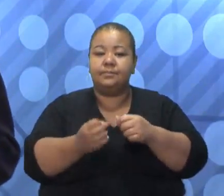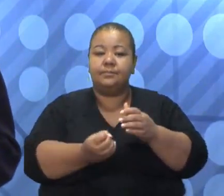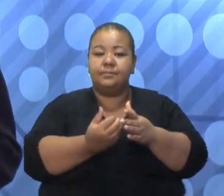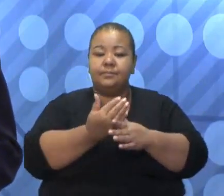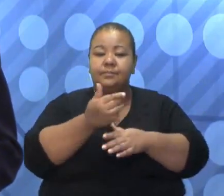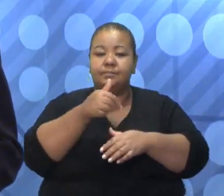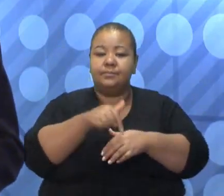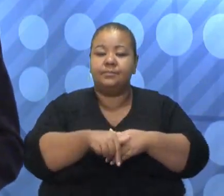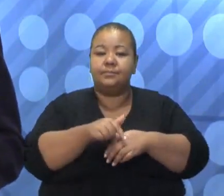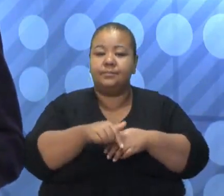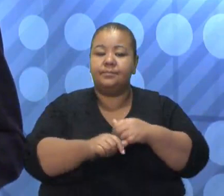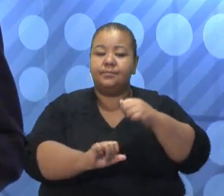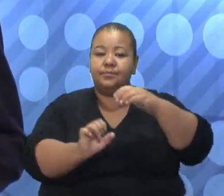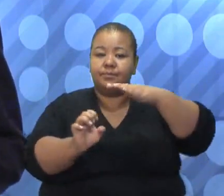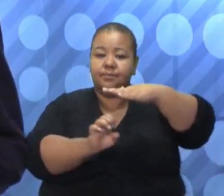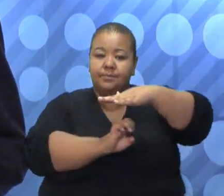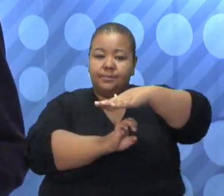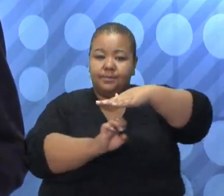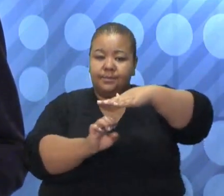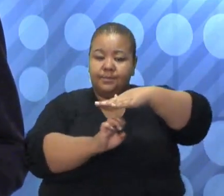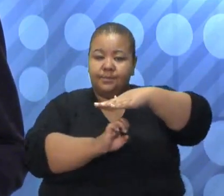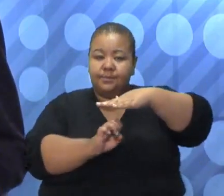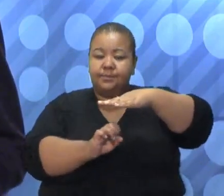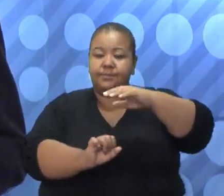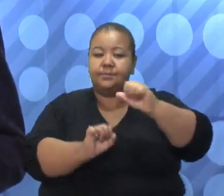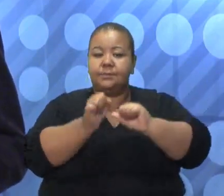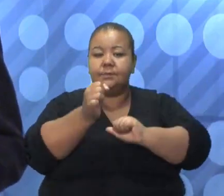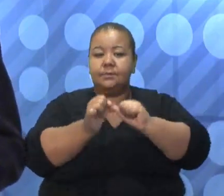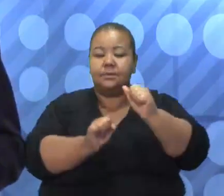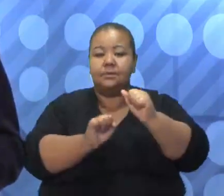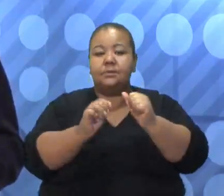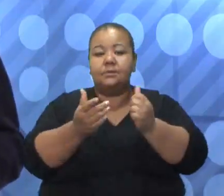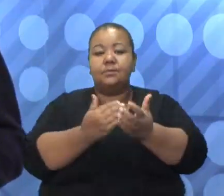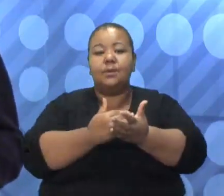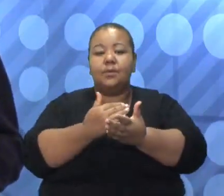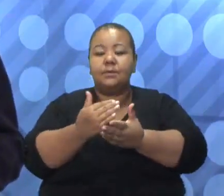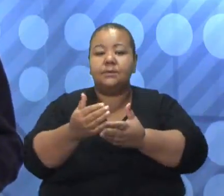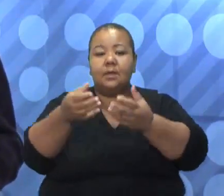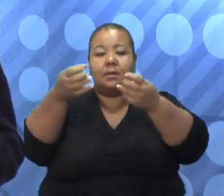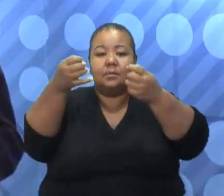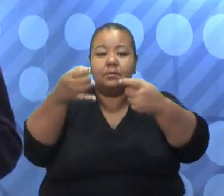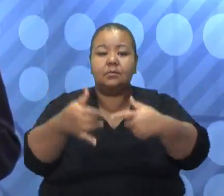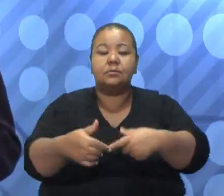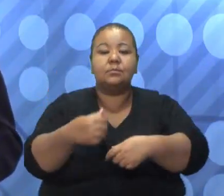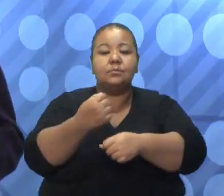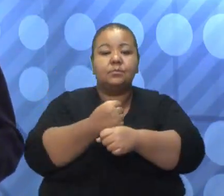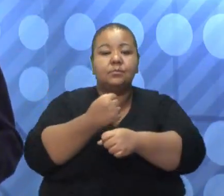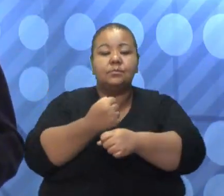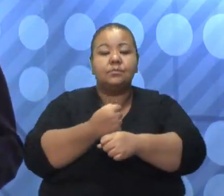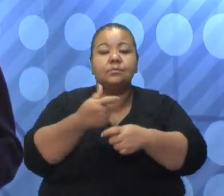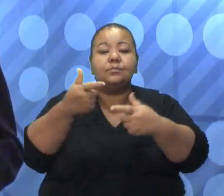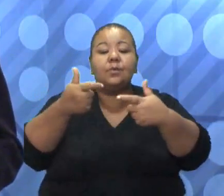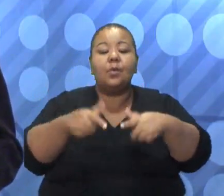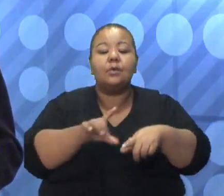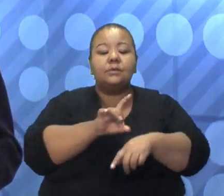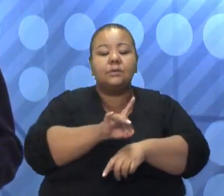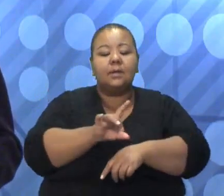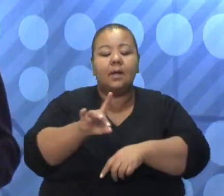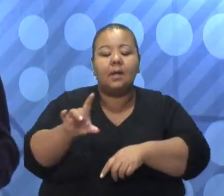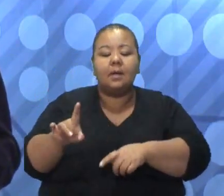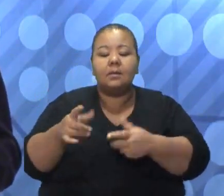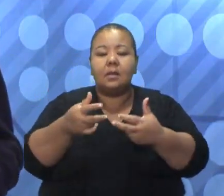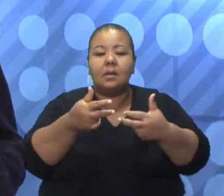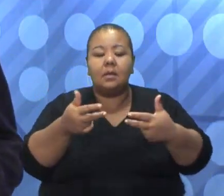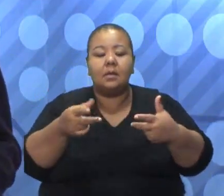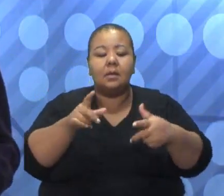minha planta produtiva. Então, para a gente começar a falar de produção, eu preciso necessariamente saber onde disponibilizar cada um dos equipamentos